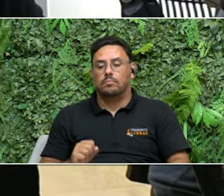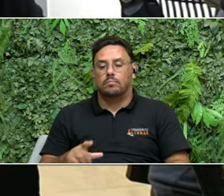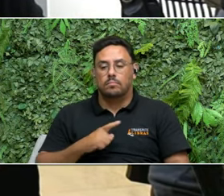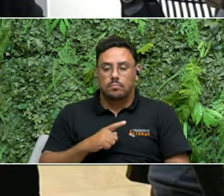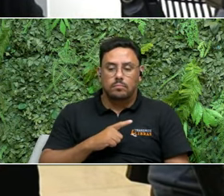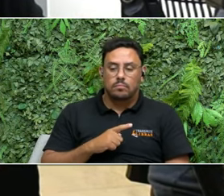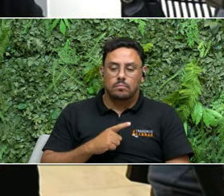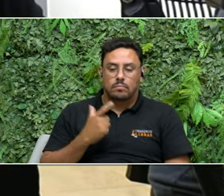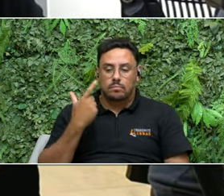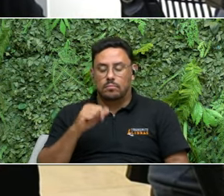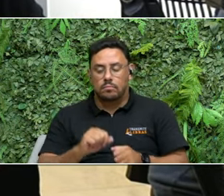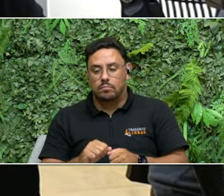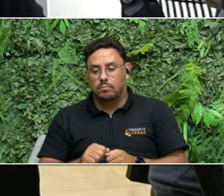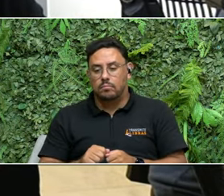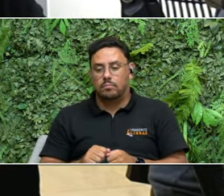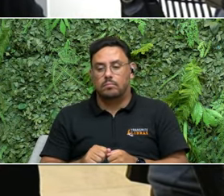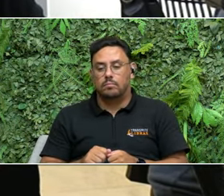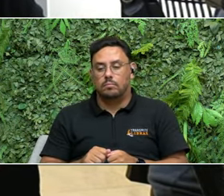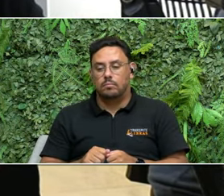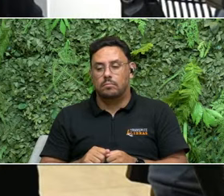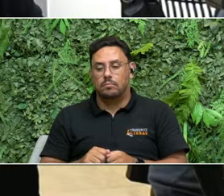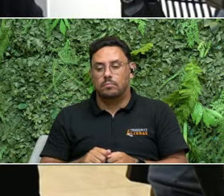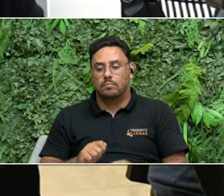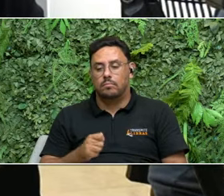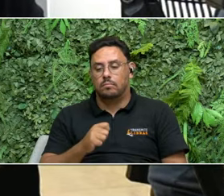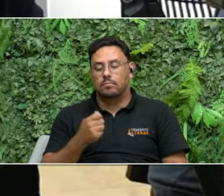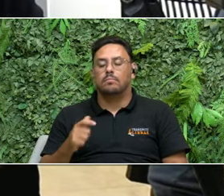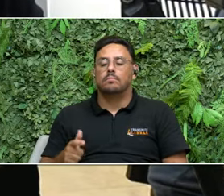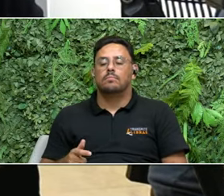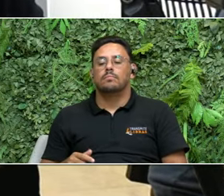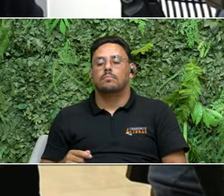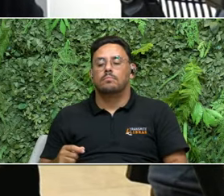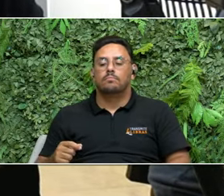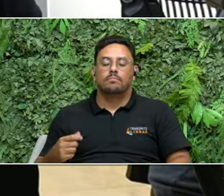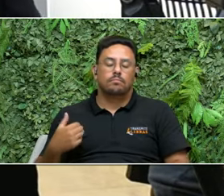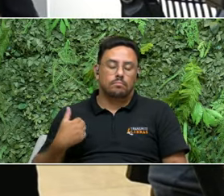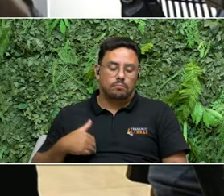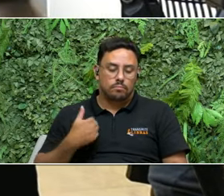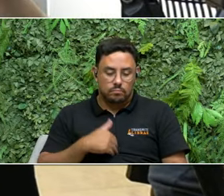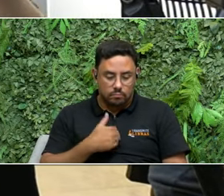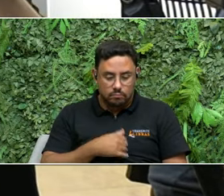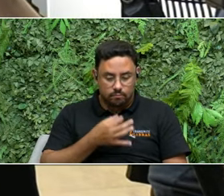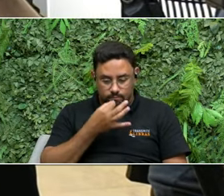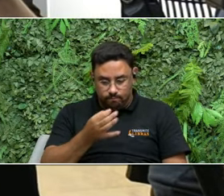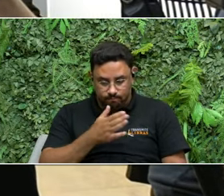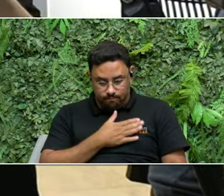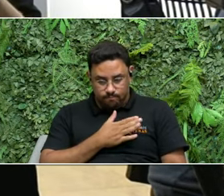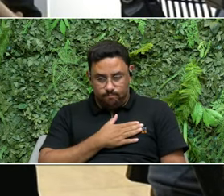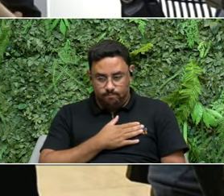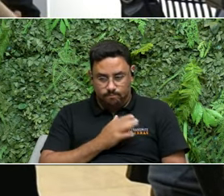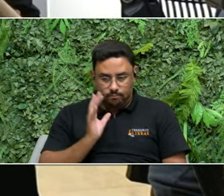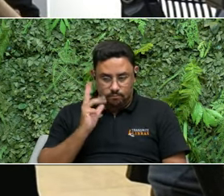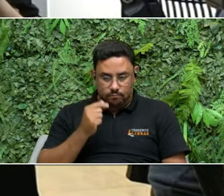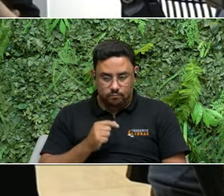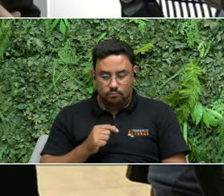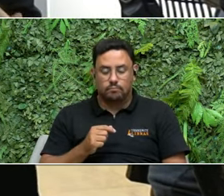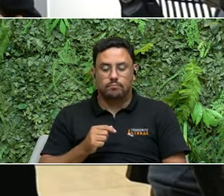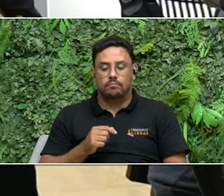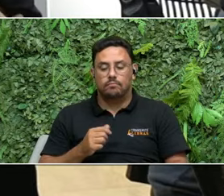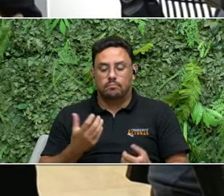você tem a chance gira a faca o Atlético é na minha opinião acho que abriu o